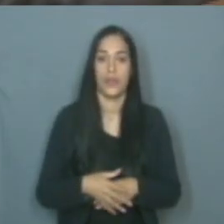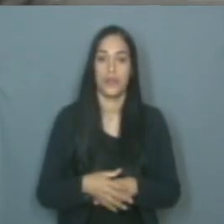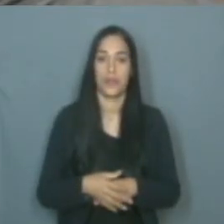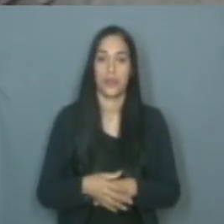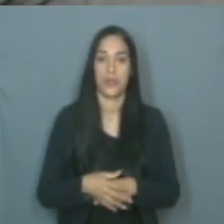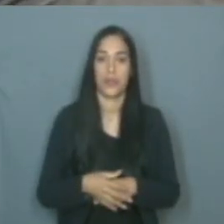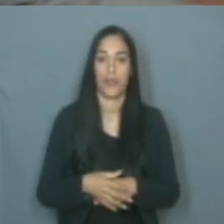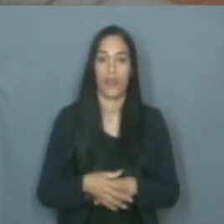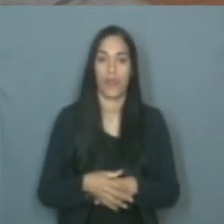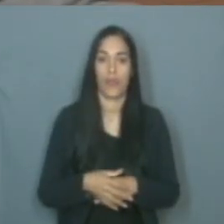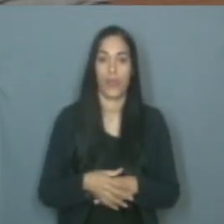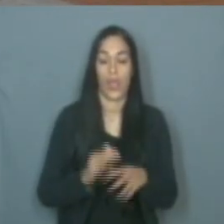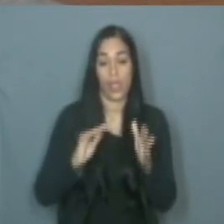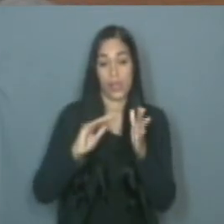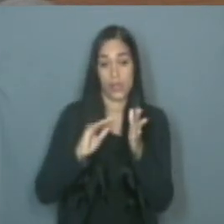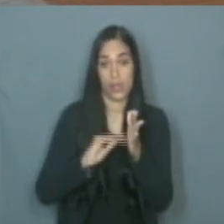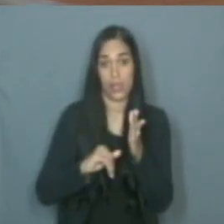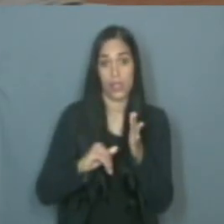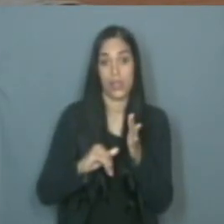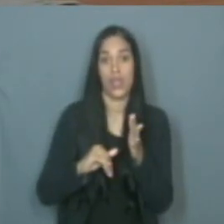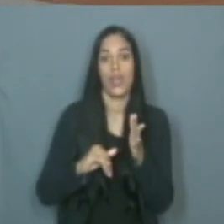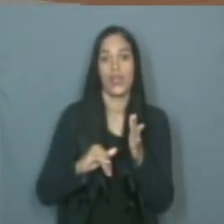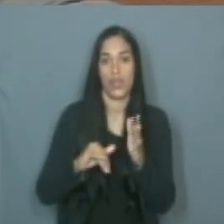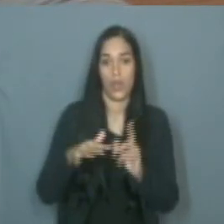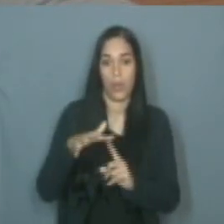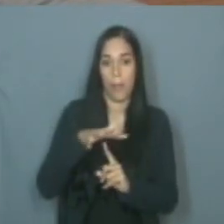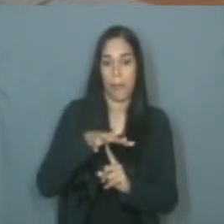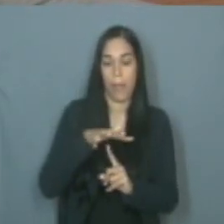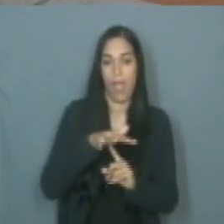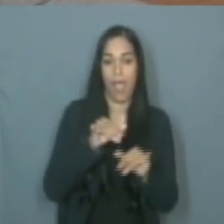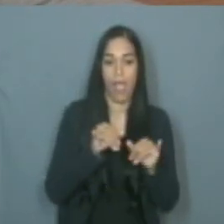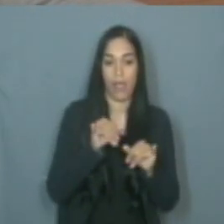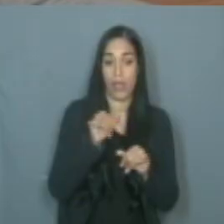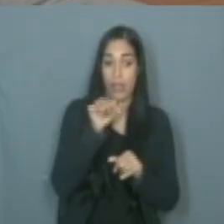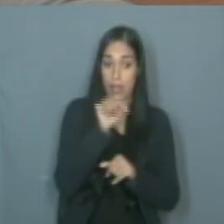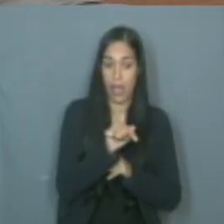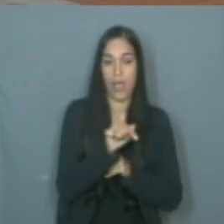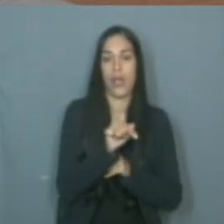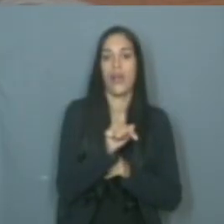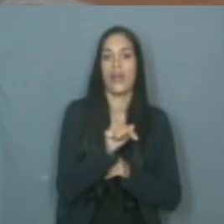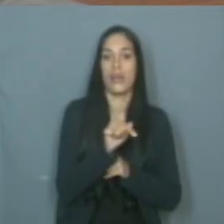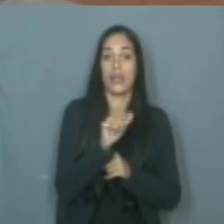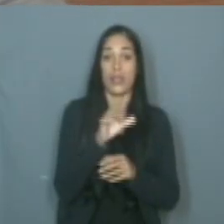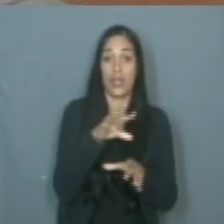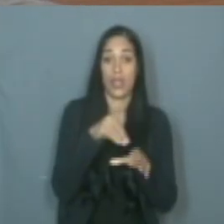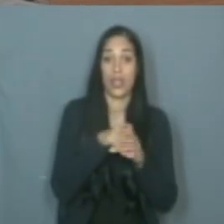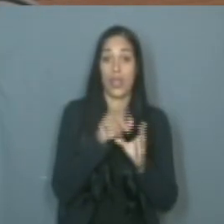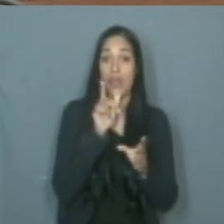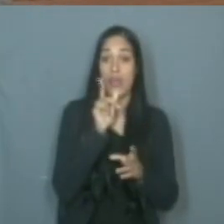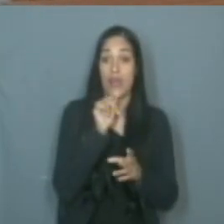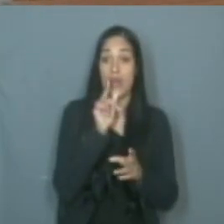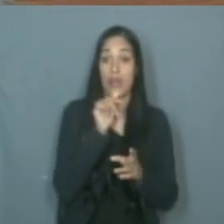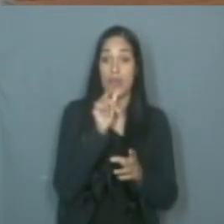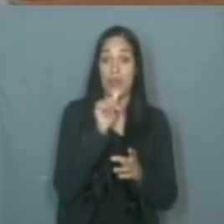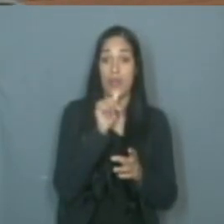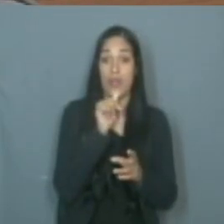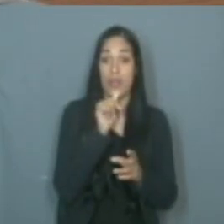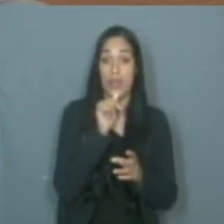Outro dia tiraram uma barraca lá, que era uma boca de fumo, inclusive, que tinha água